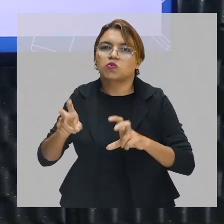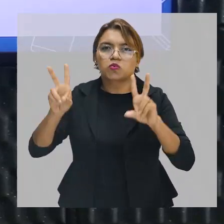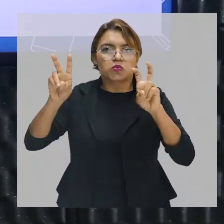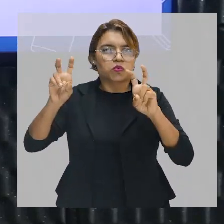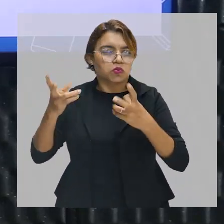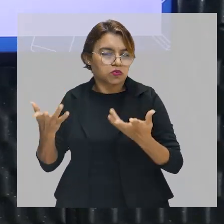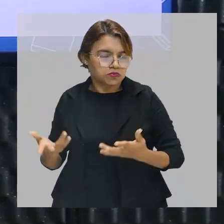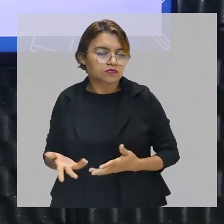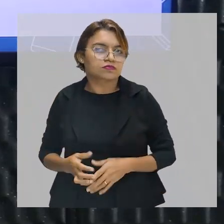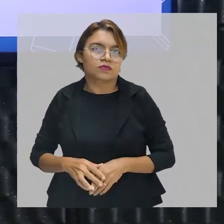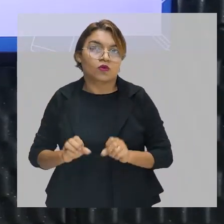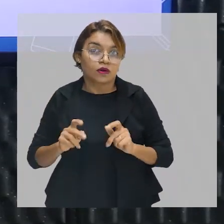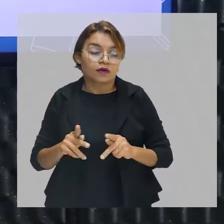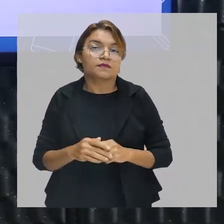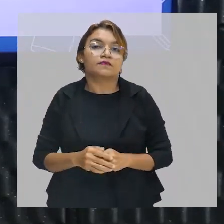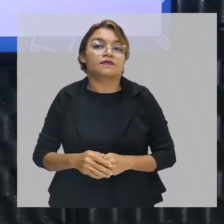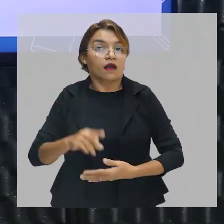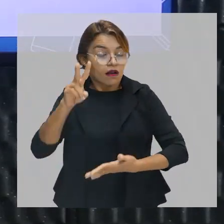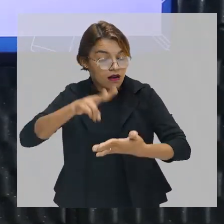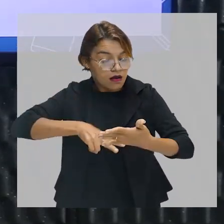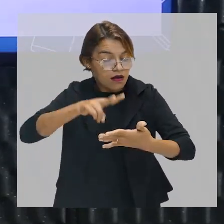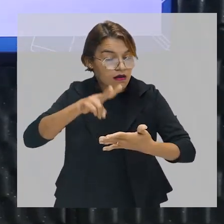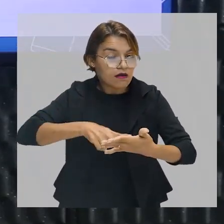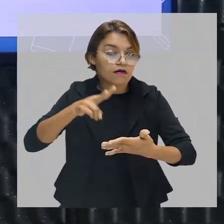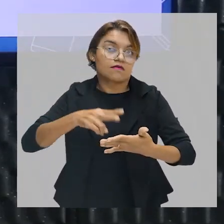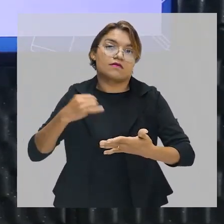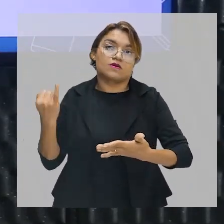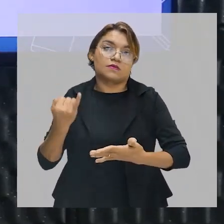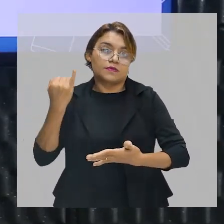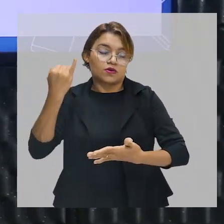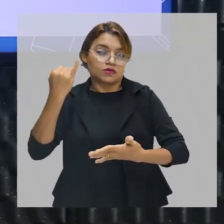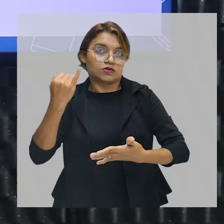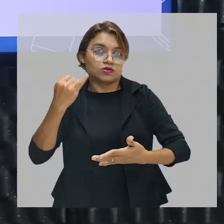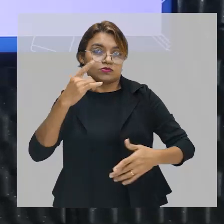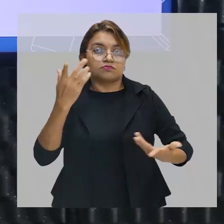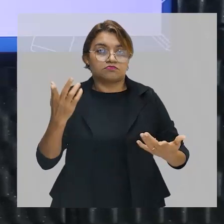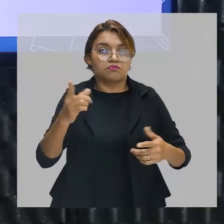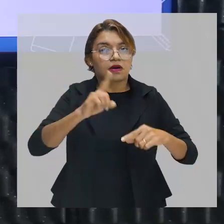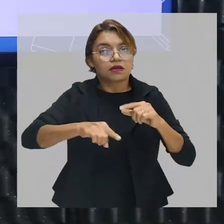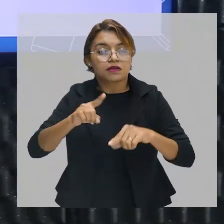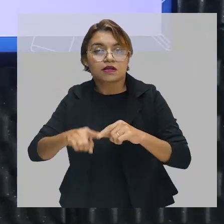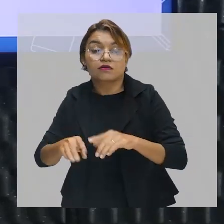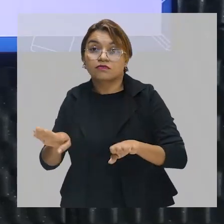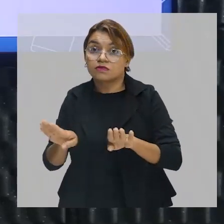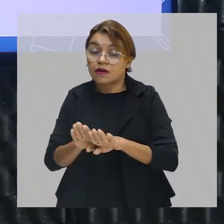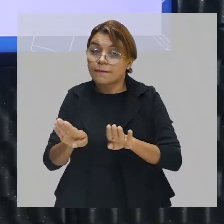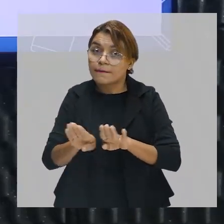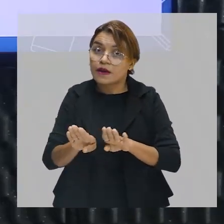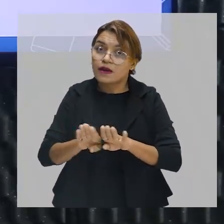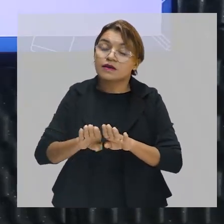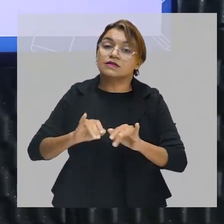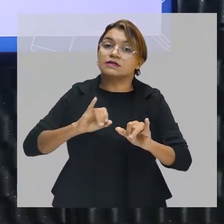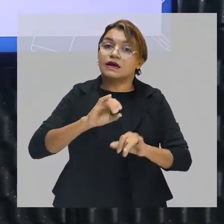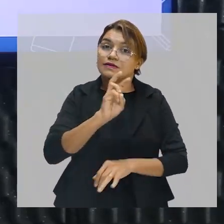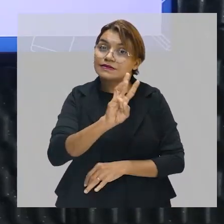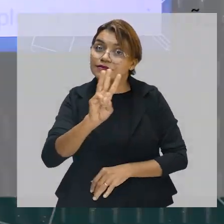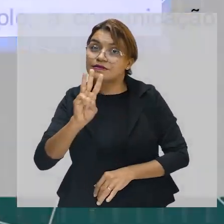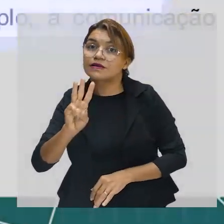determinado tema, certo? Então, busquem leitura, busquem recursos e fontes que sejam realmente